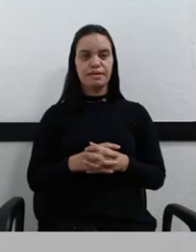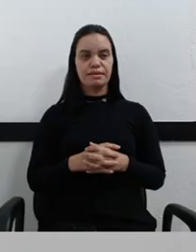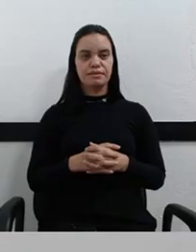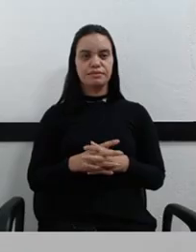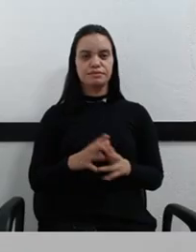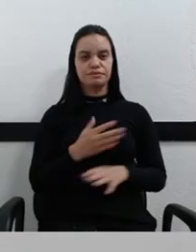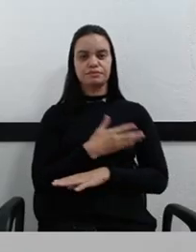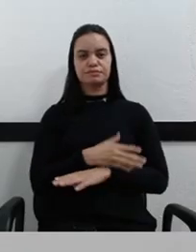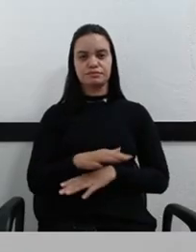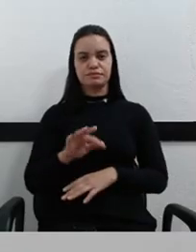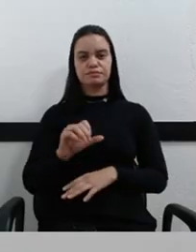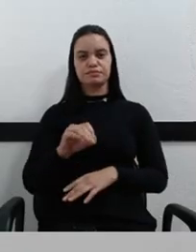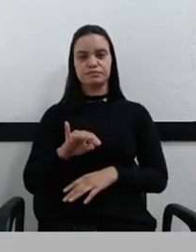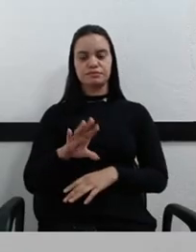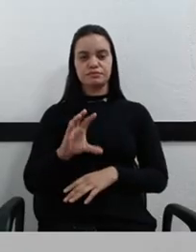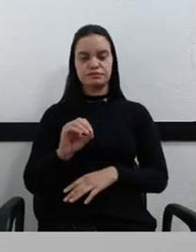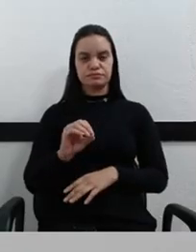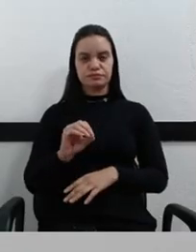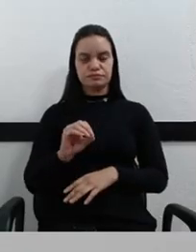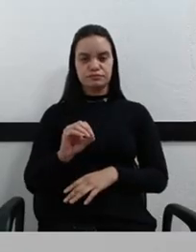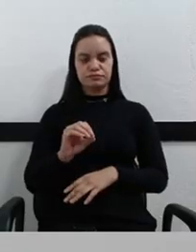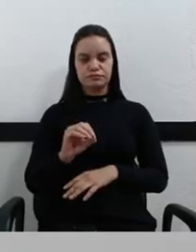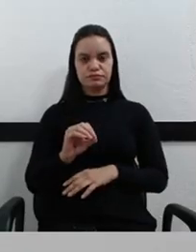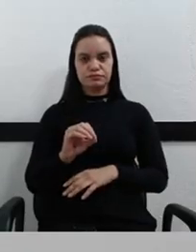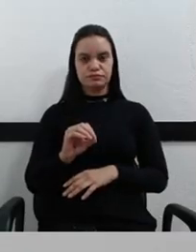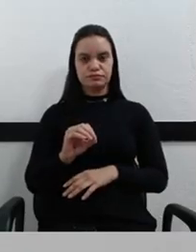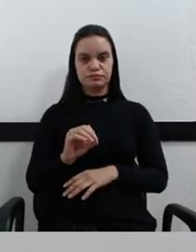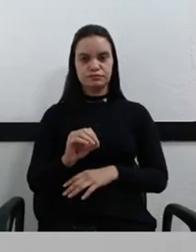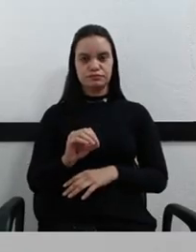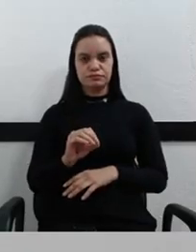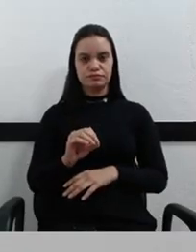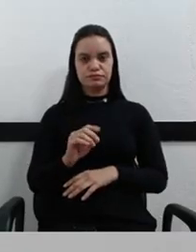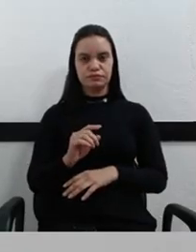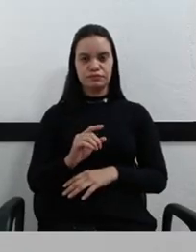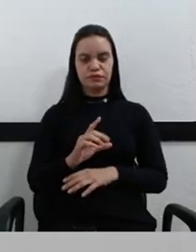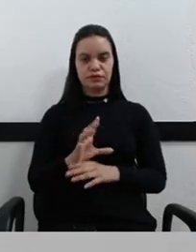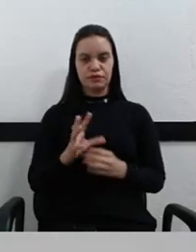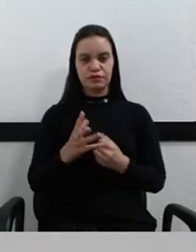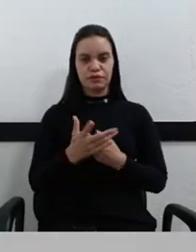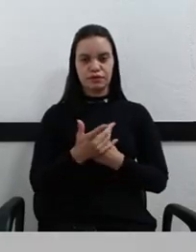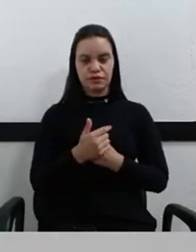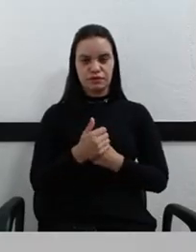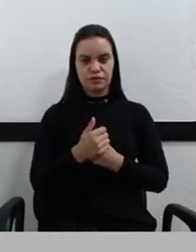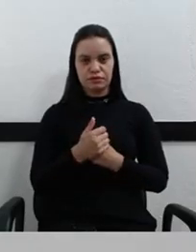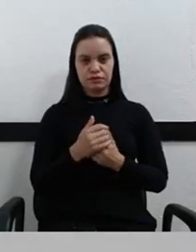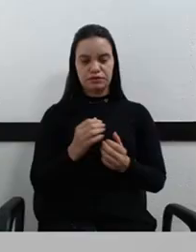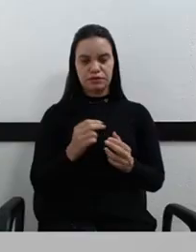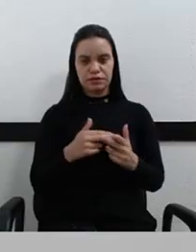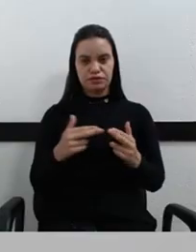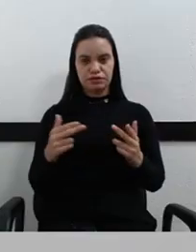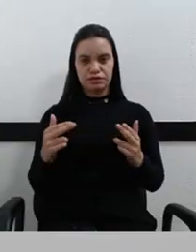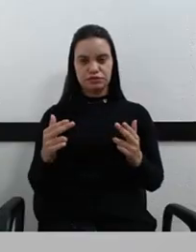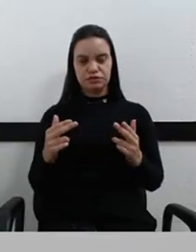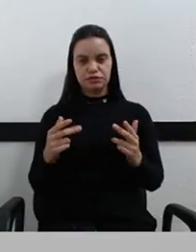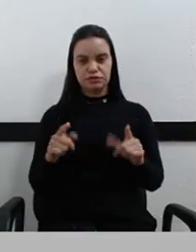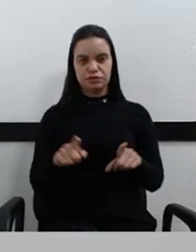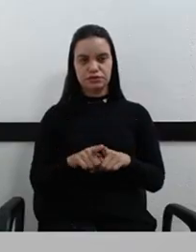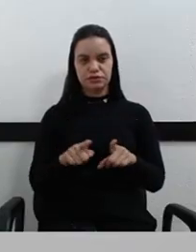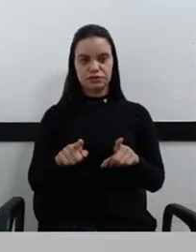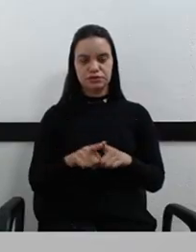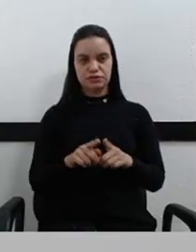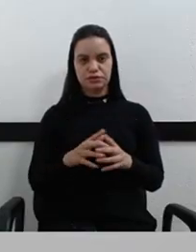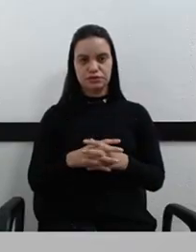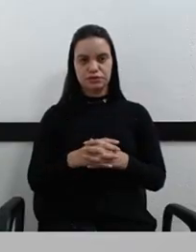educado Dr. Fábio Sorge, qual acolho a inscrição